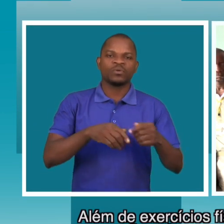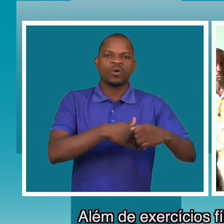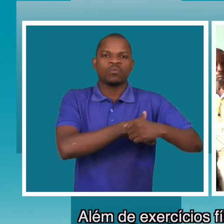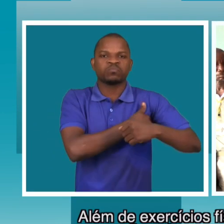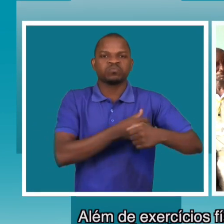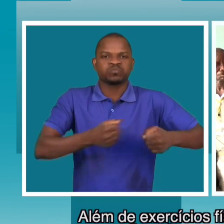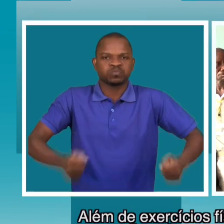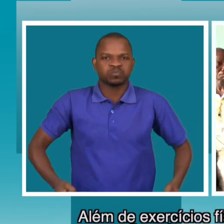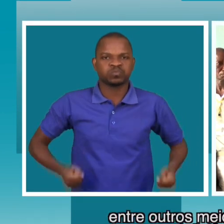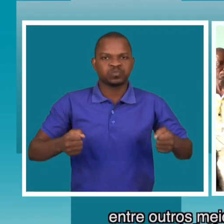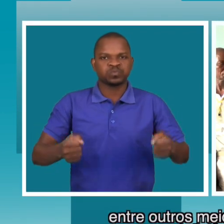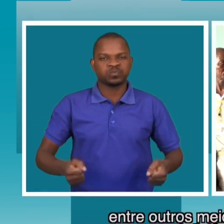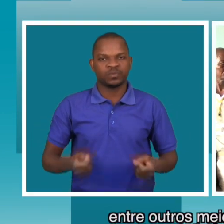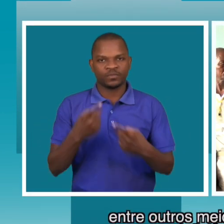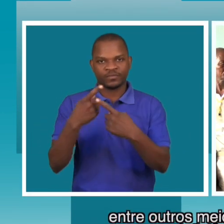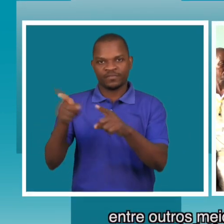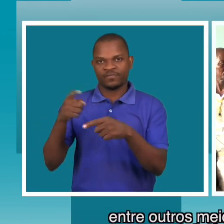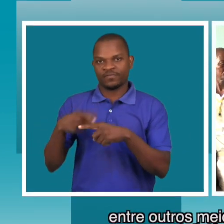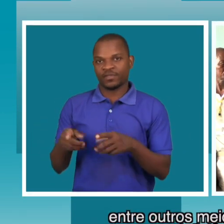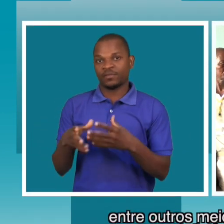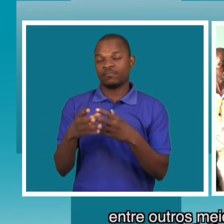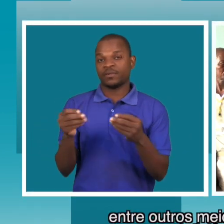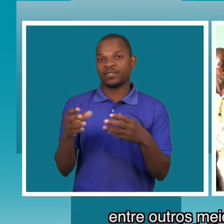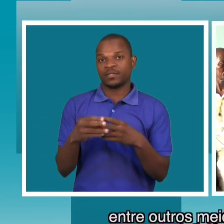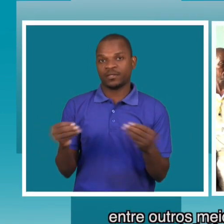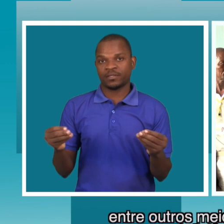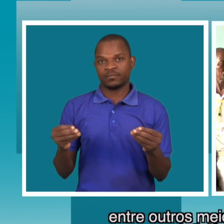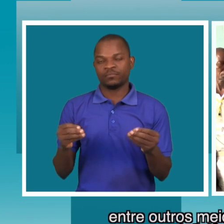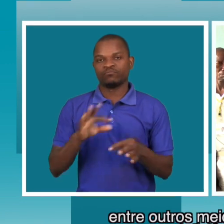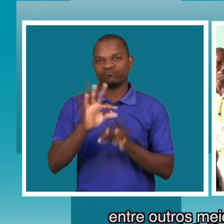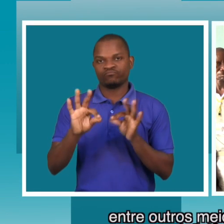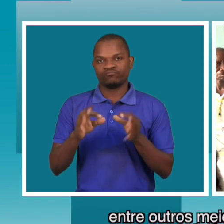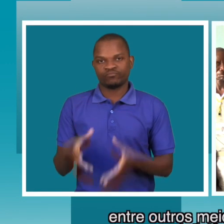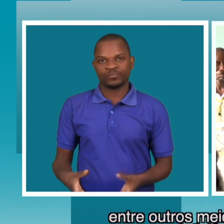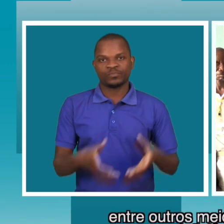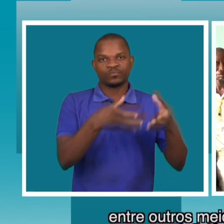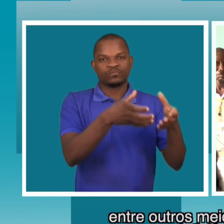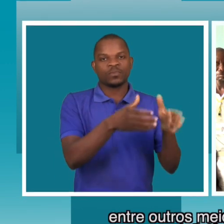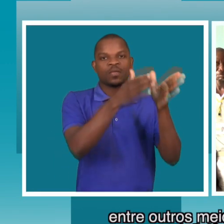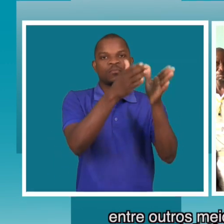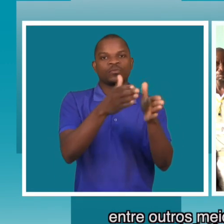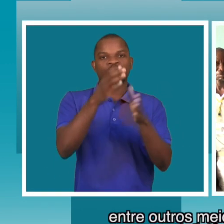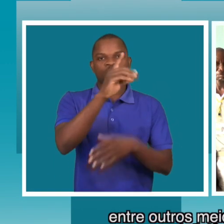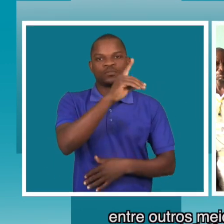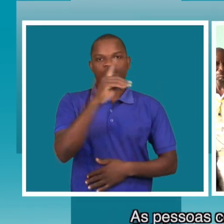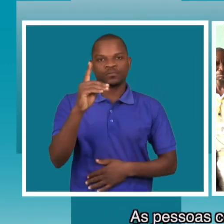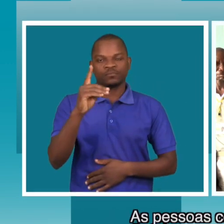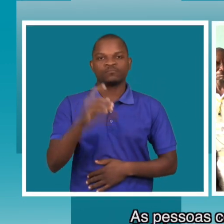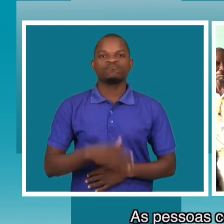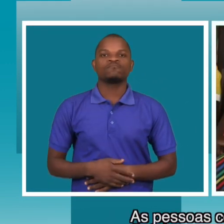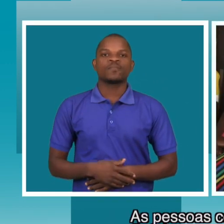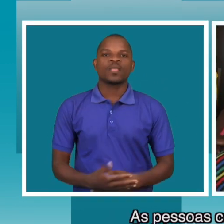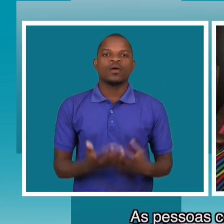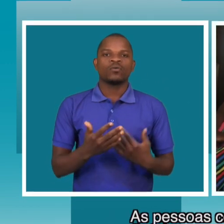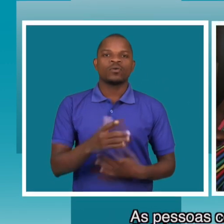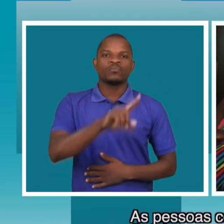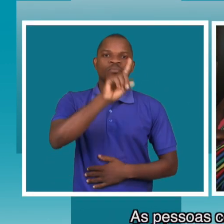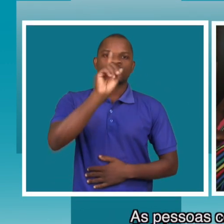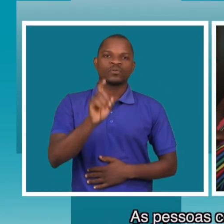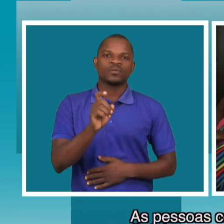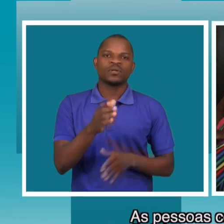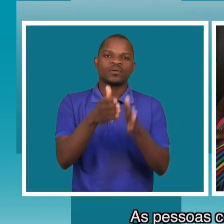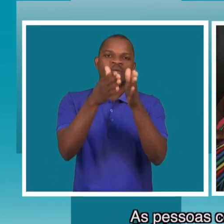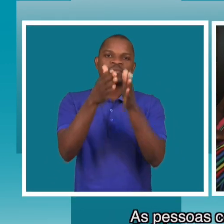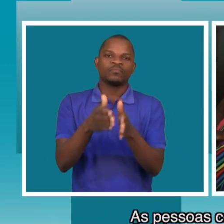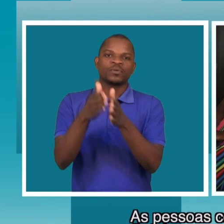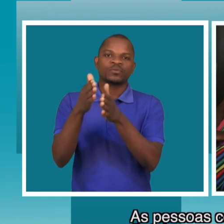canadianas, moletas, entre outros meios que nós oferecemos às nossas pessoas com deficiência aqui no Zambia. E as pessoas com deficiência